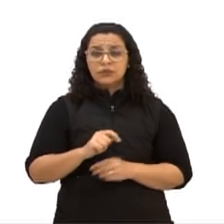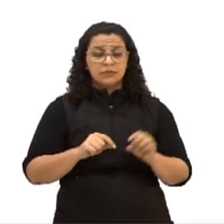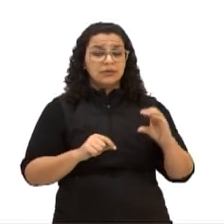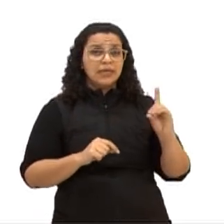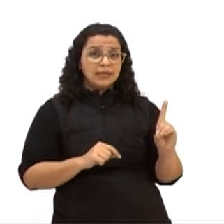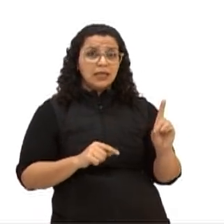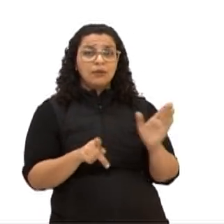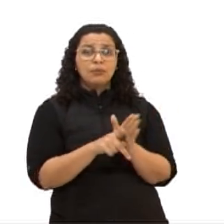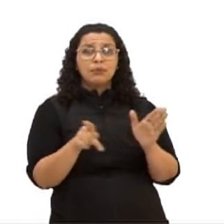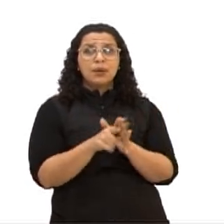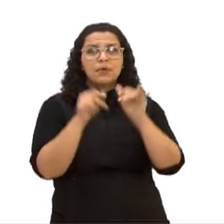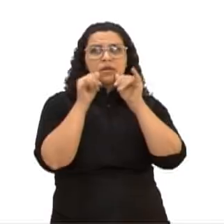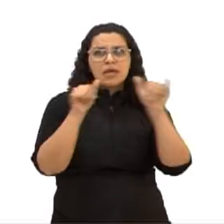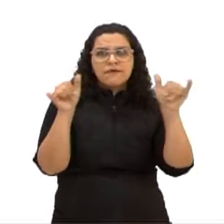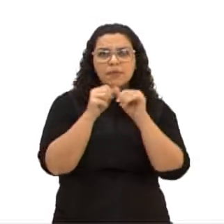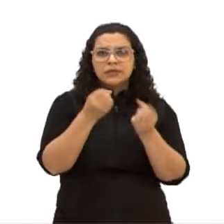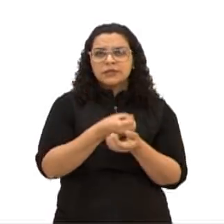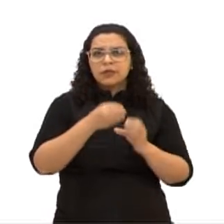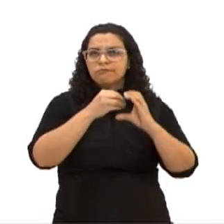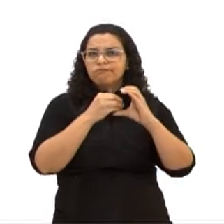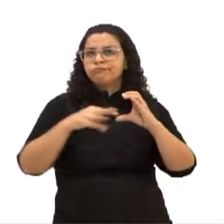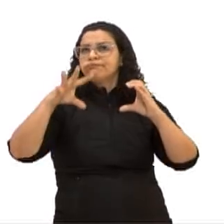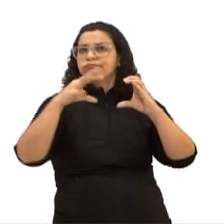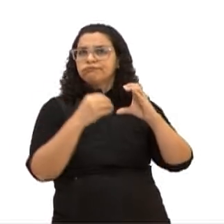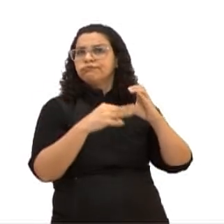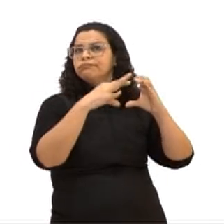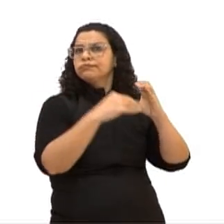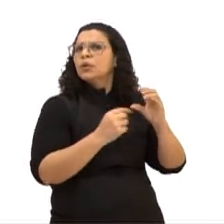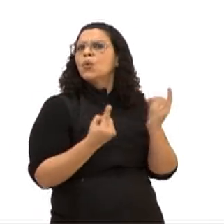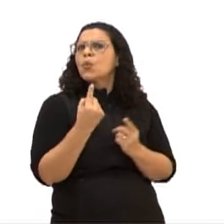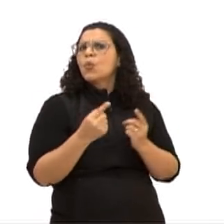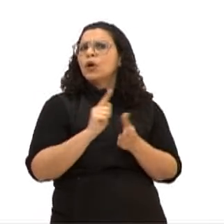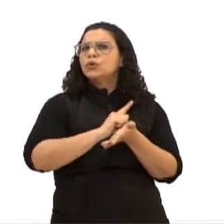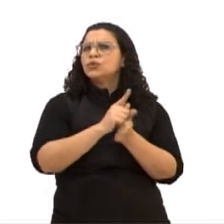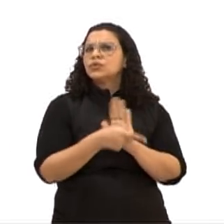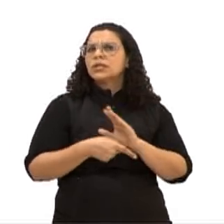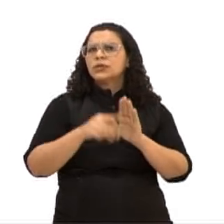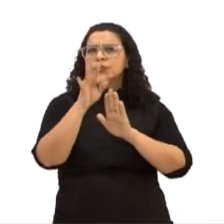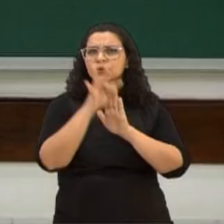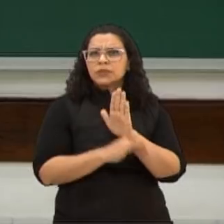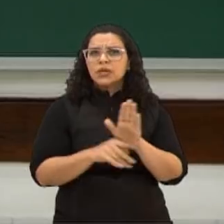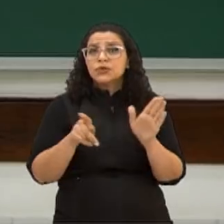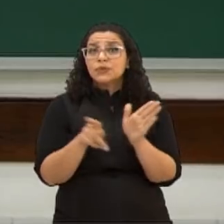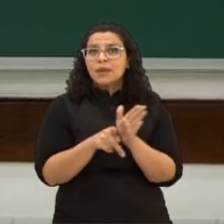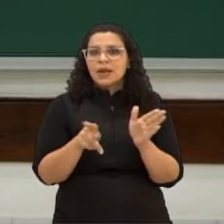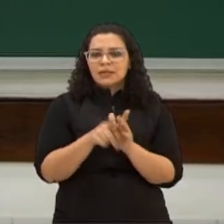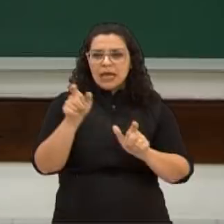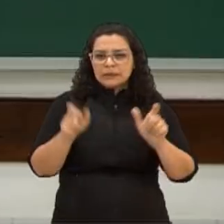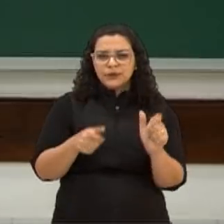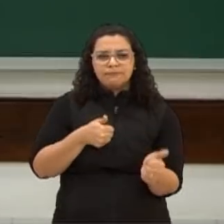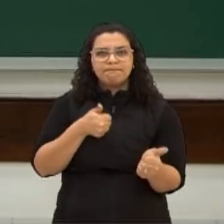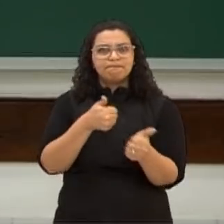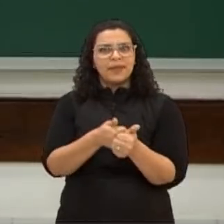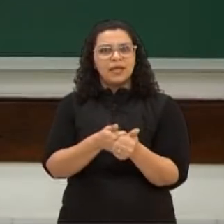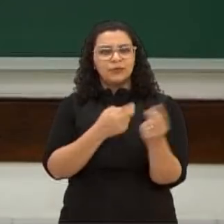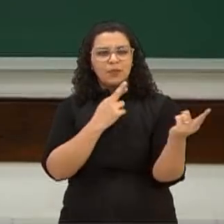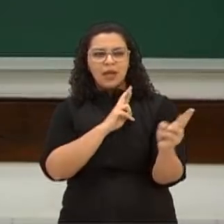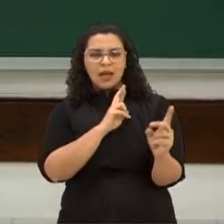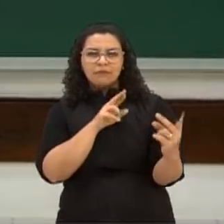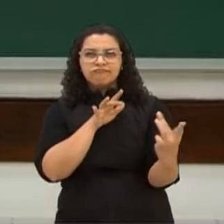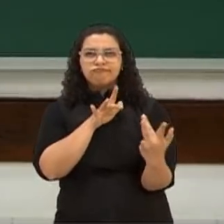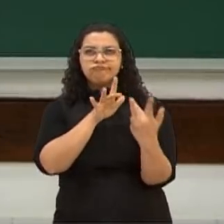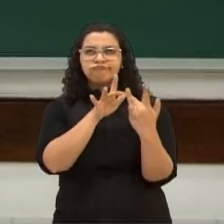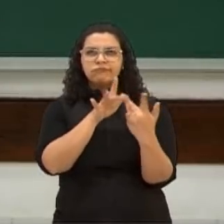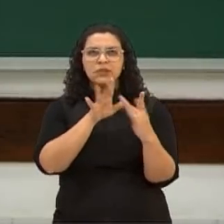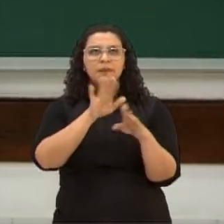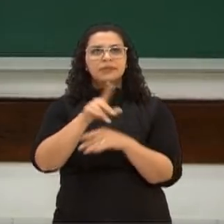compartilhamento de notícias. O que será, né? Qual é o gênero textual ali que aproximou os